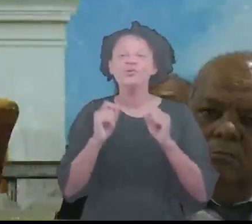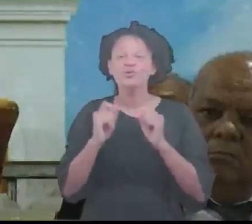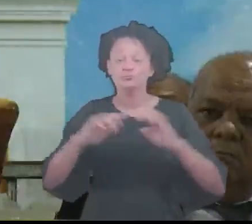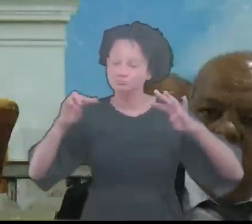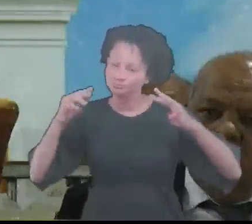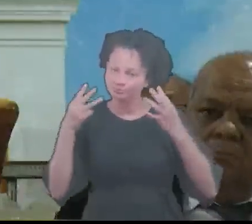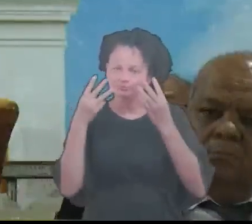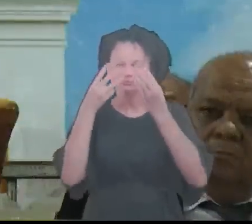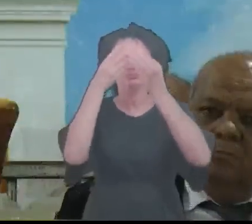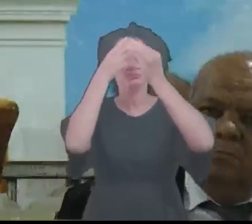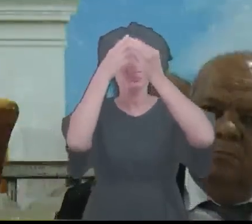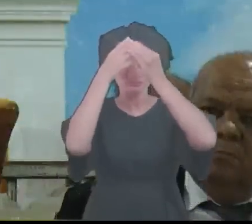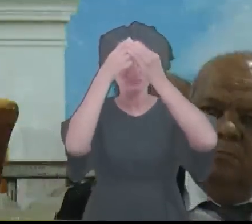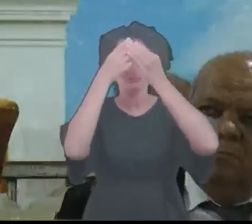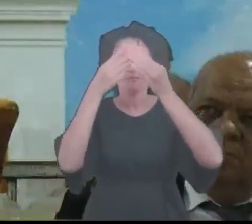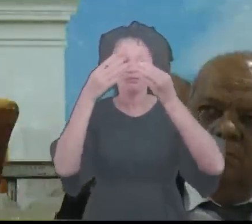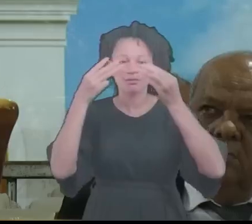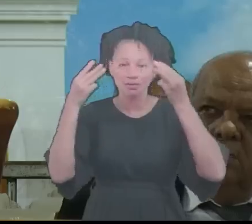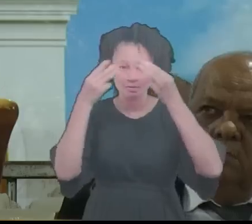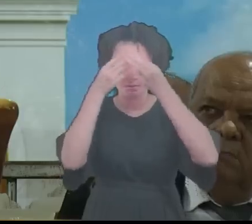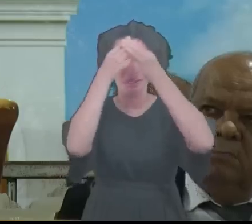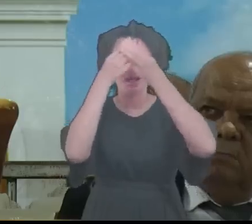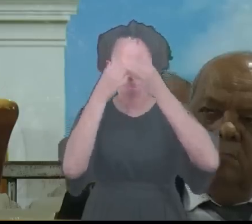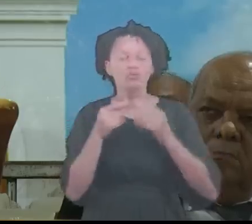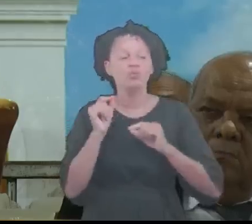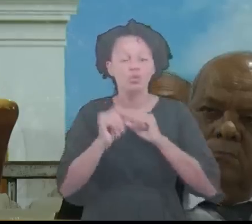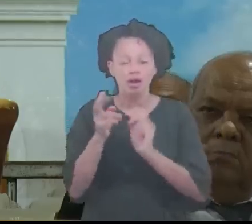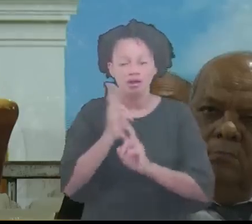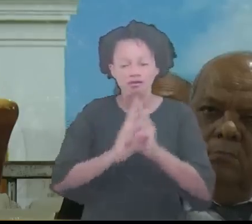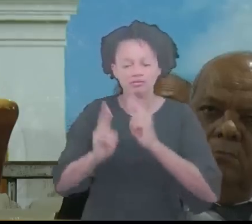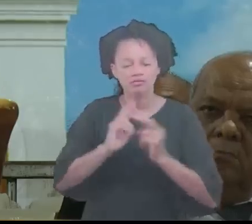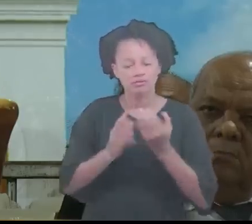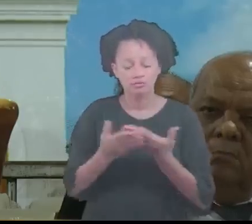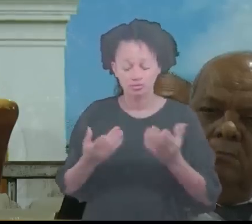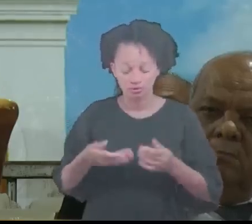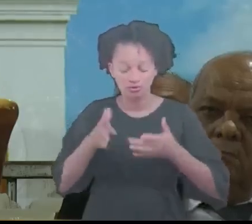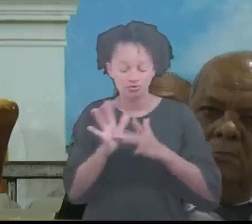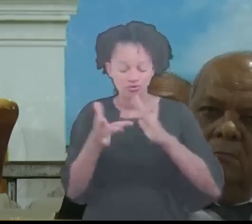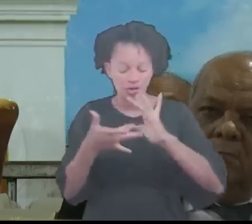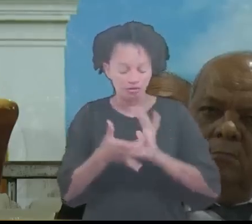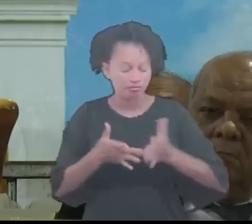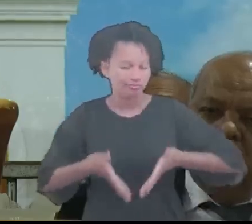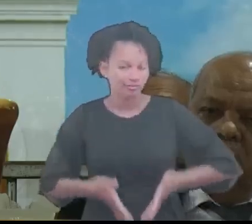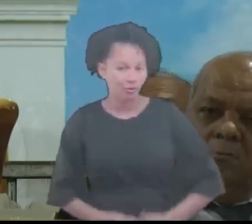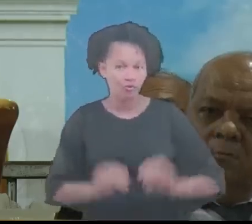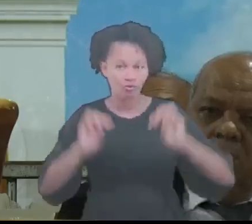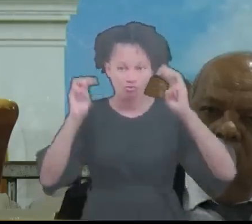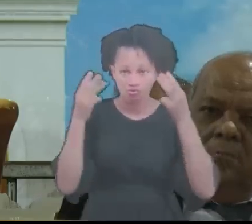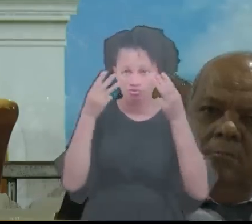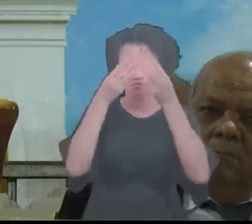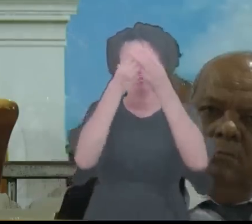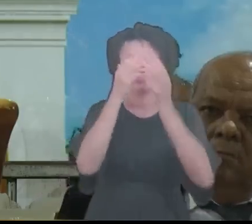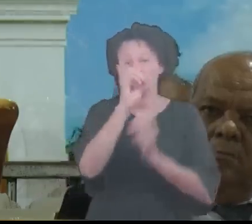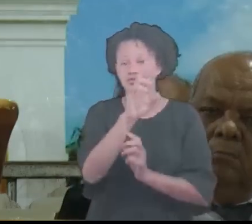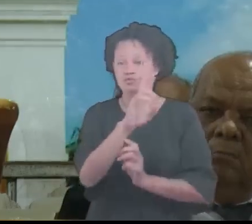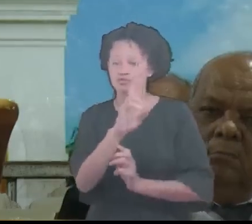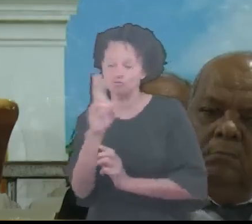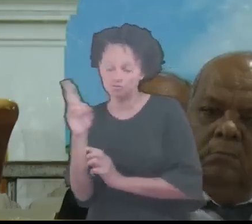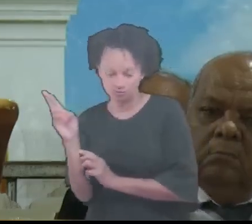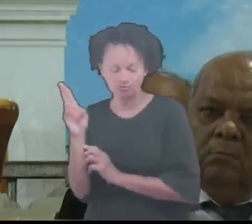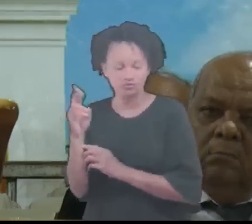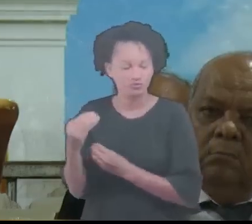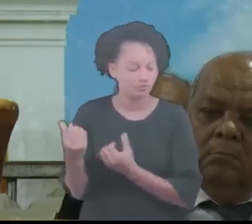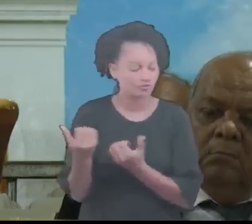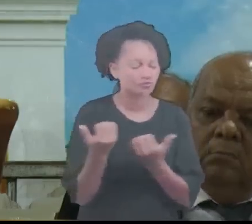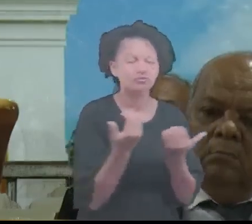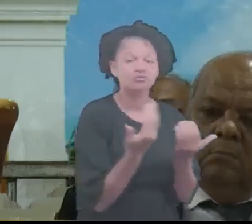Oriente... Olha, irmão, a relação entre Jesus e a mirra. Quando Jesus nasceu, o que foi que os magos do Oriente levaram para ele? O